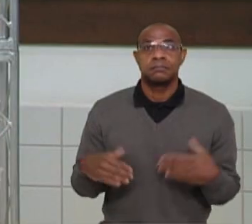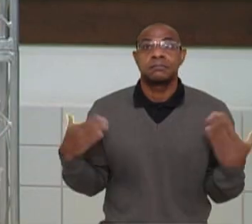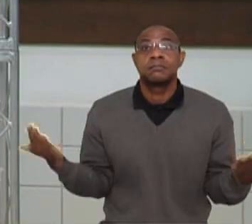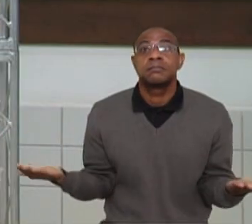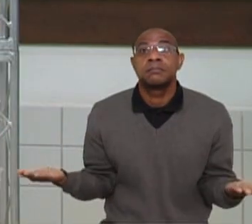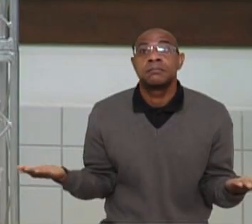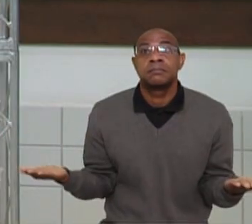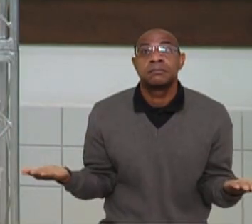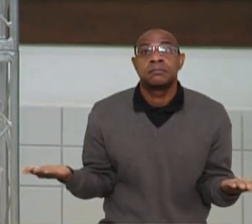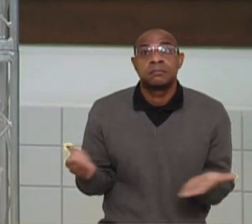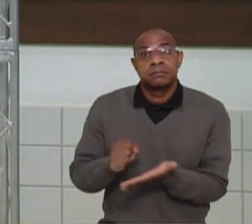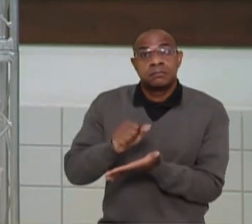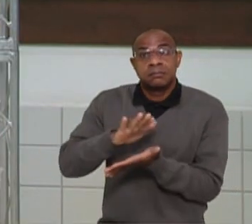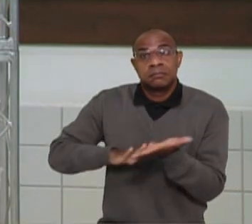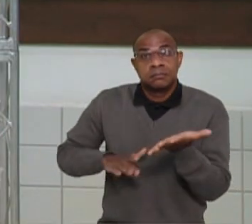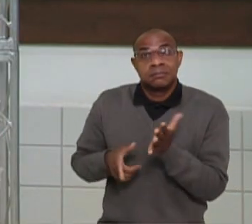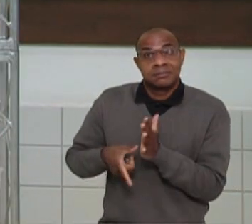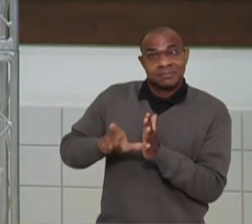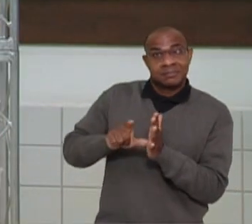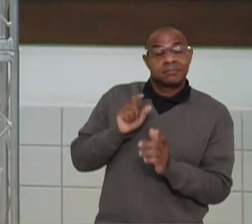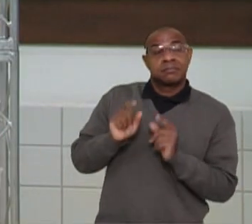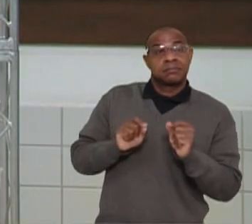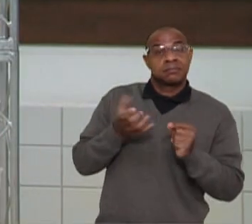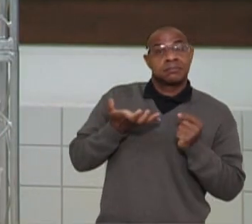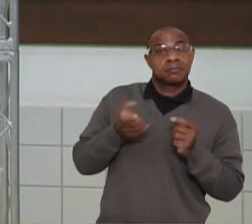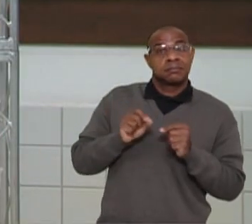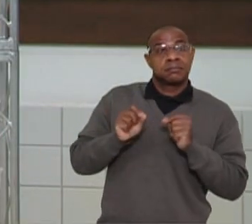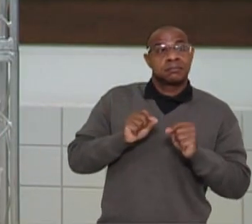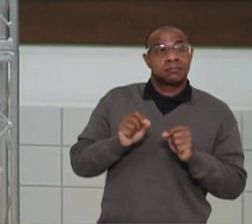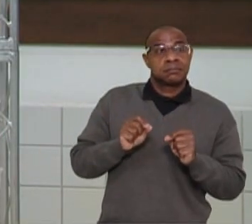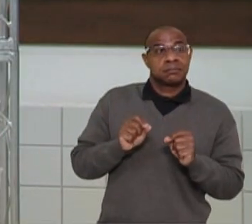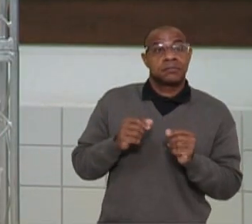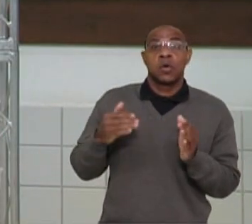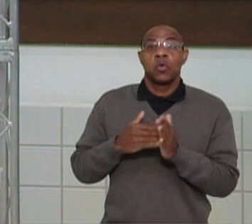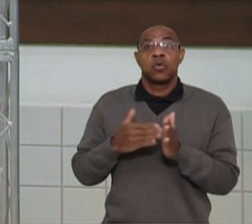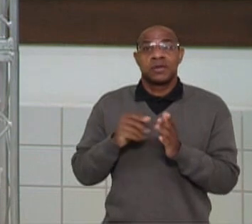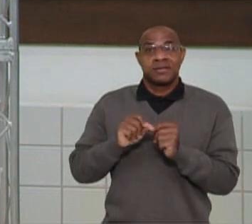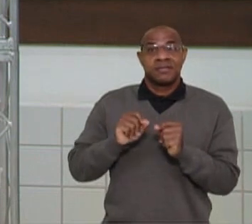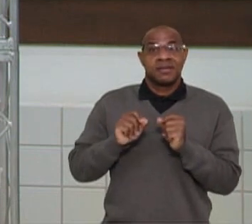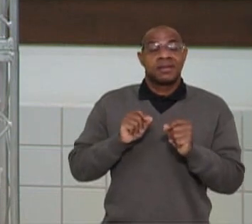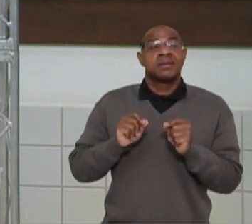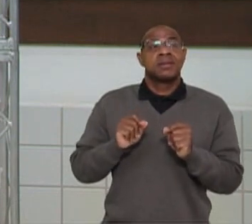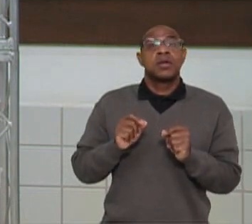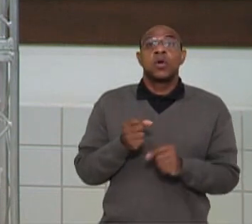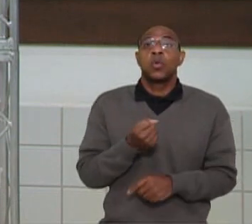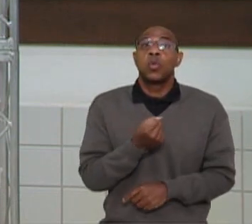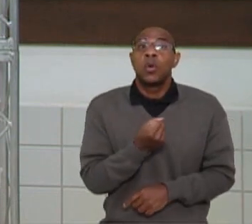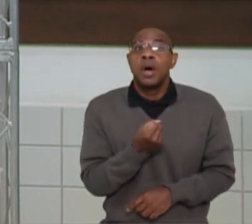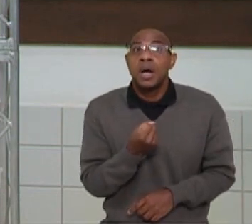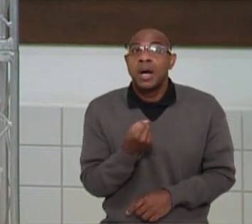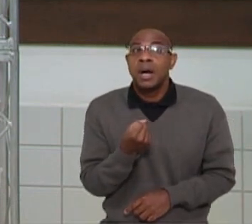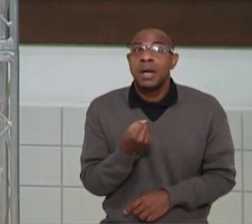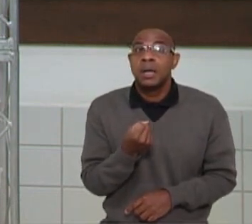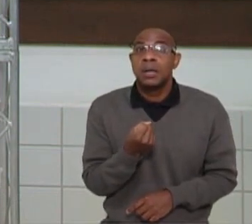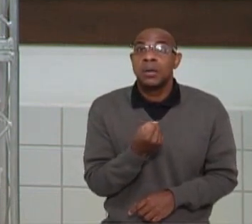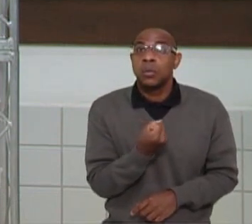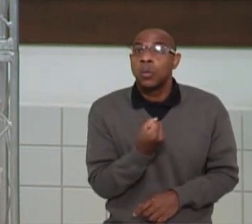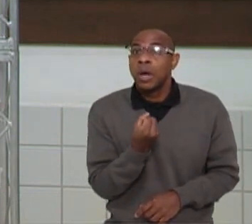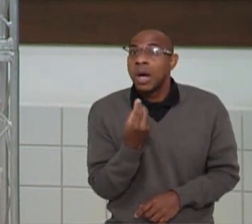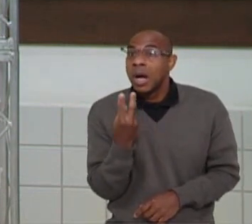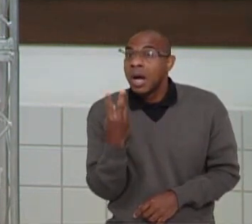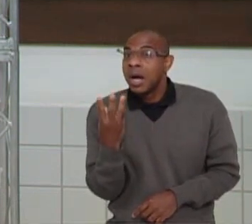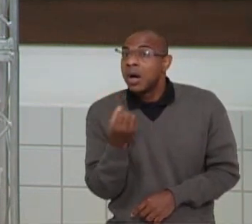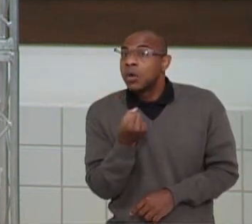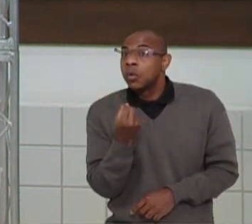Então, pessoal, no exercício anterior eu queria saber o quê? Nesse exercício último que nós fizemos. Quantos números eu consigo formar de